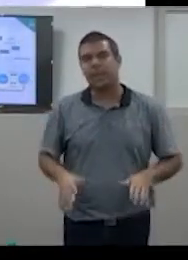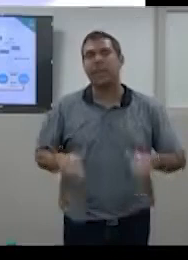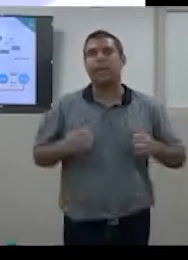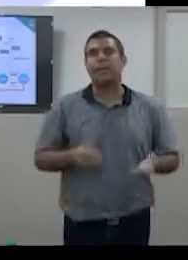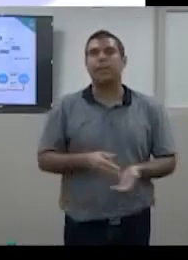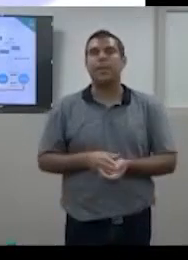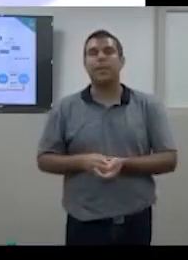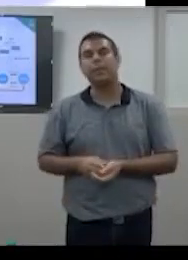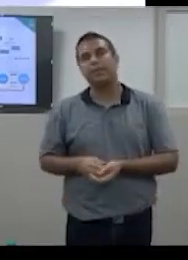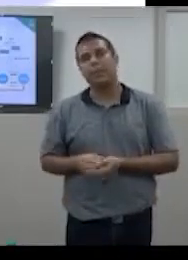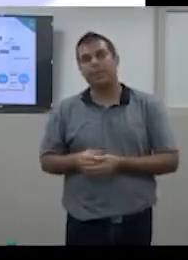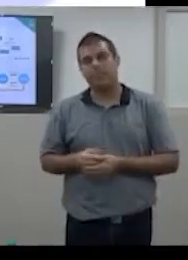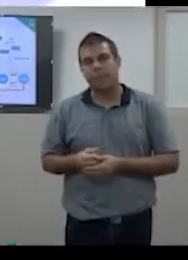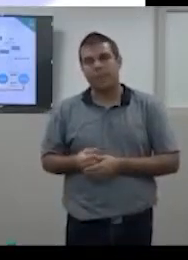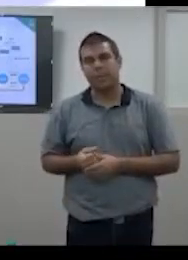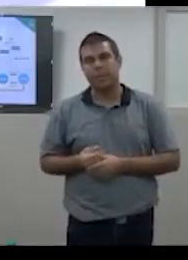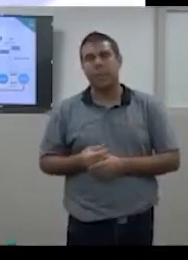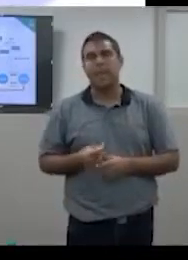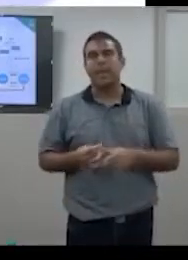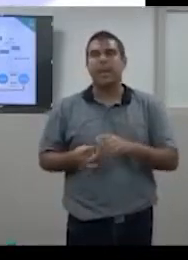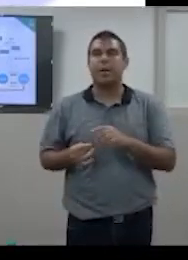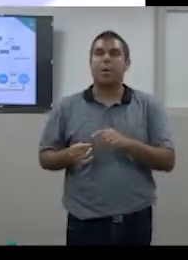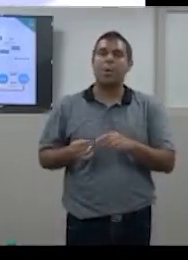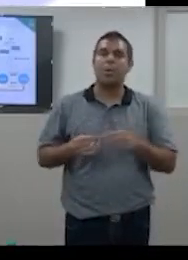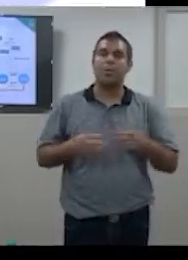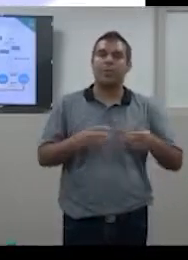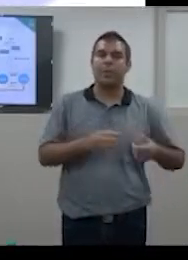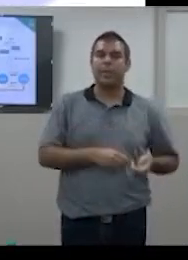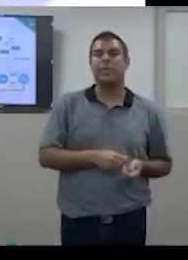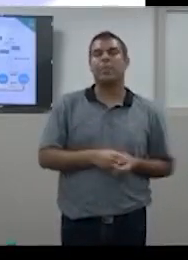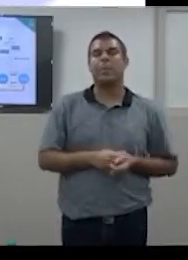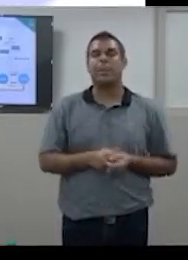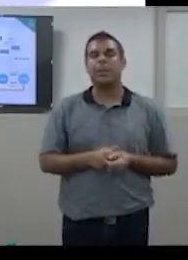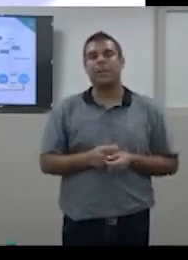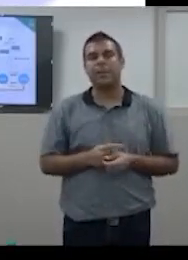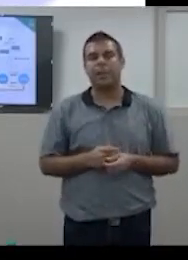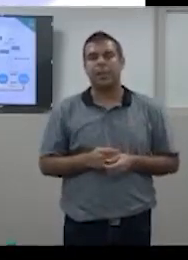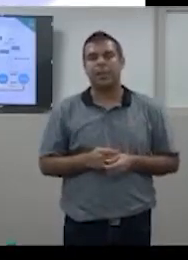ela se assenta. Você vai ter isso na mesma proporção. E aí, quando